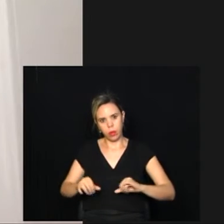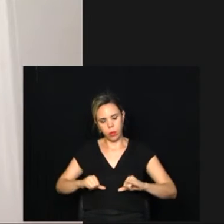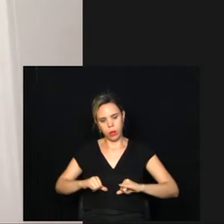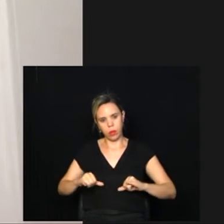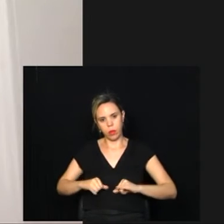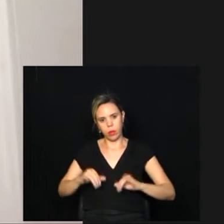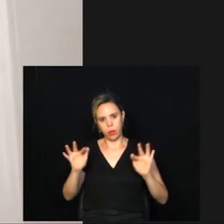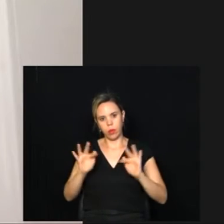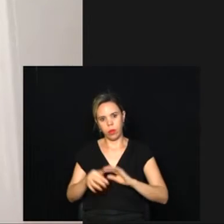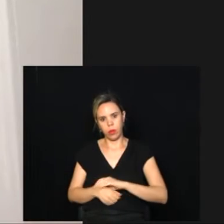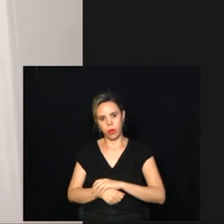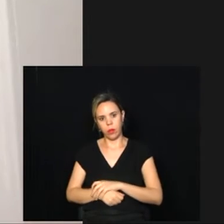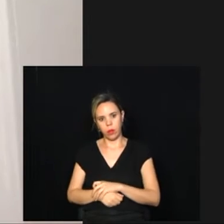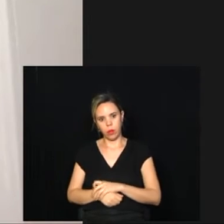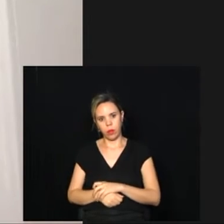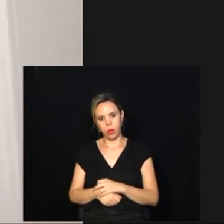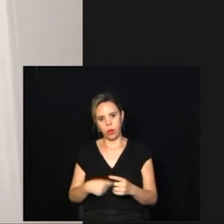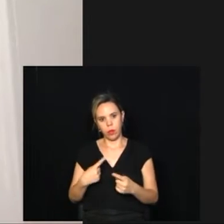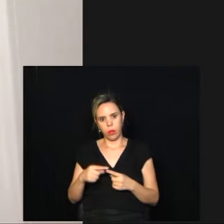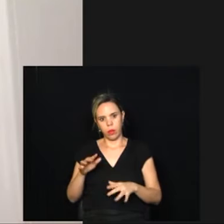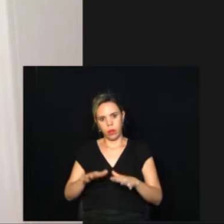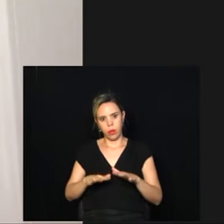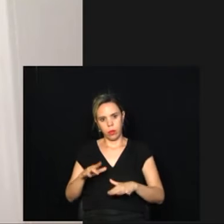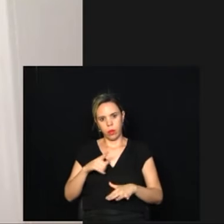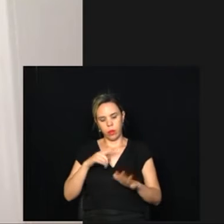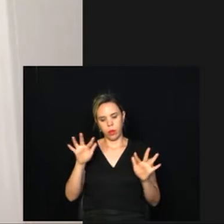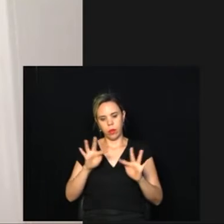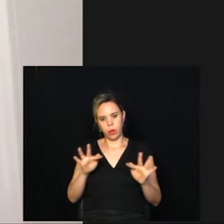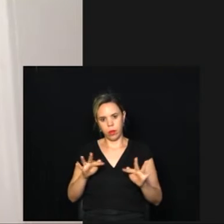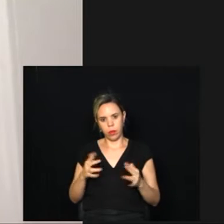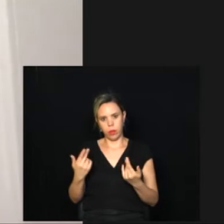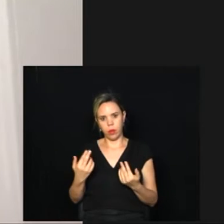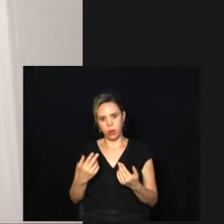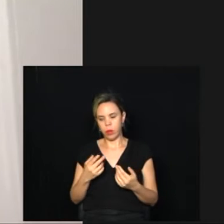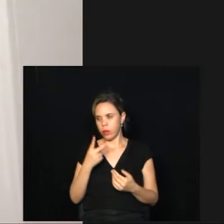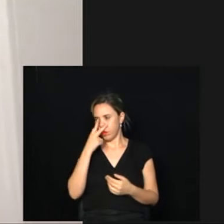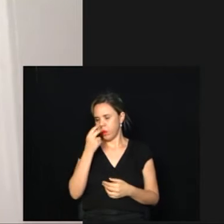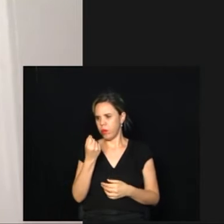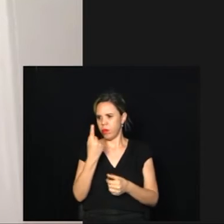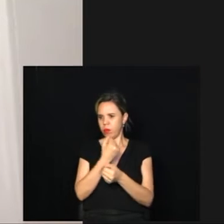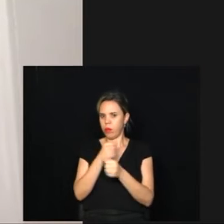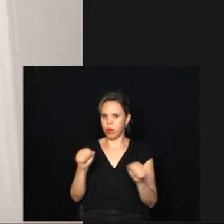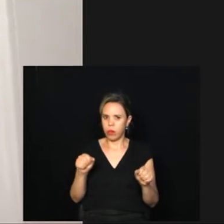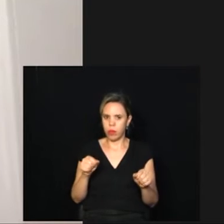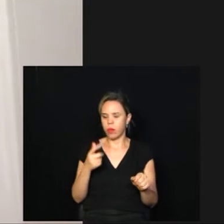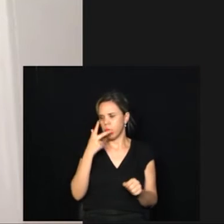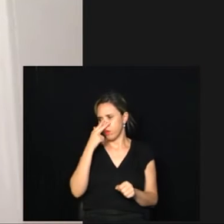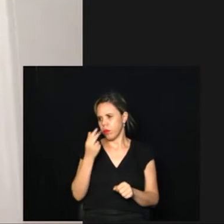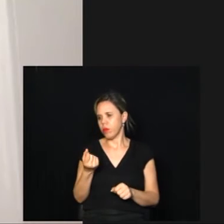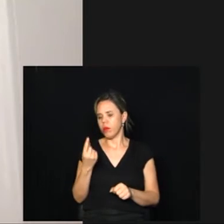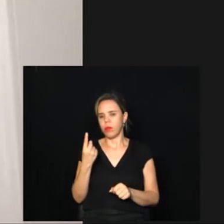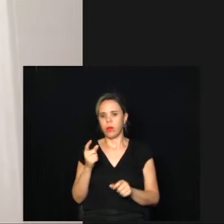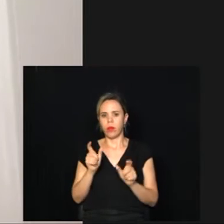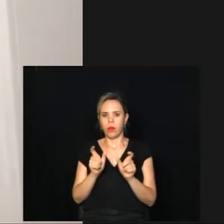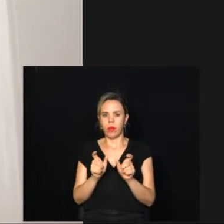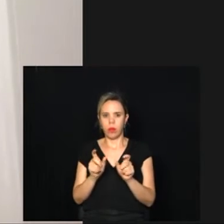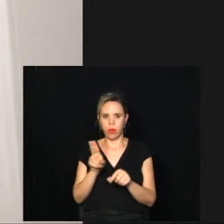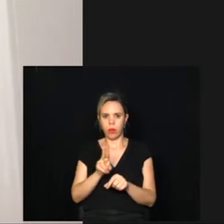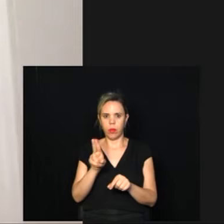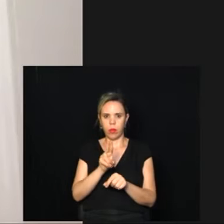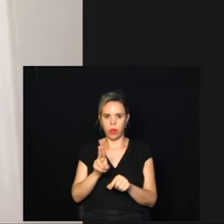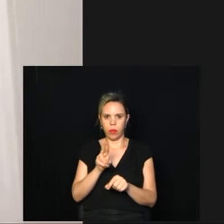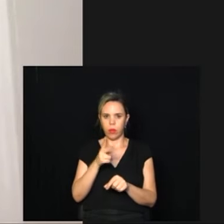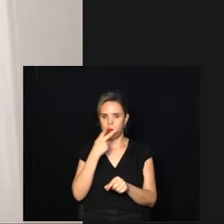à felicidade. Porque muitas vezes a gente tem a felicidade como uma utopia, né? A felicidade é uma palavra tão usada,